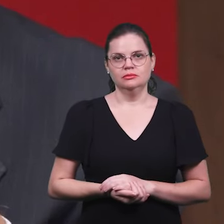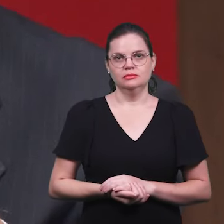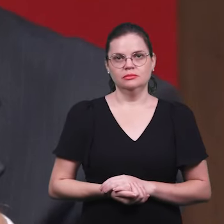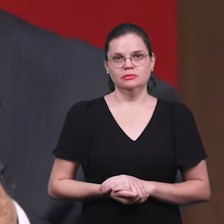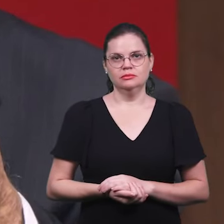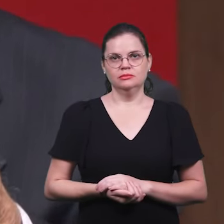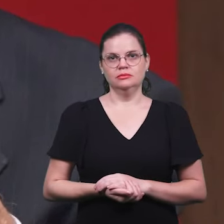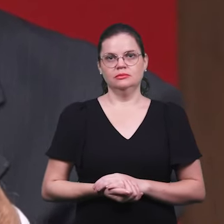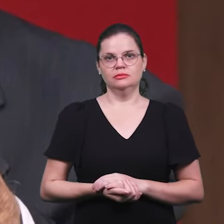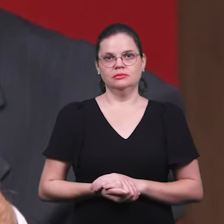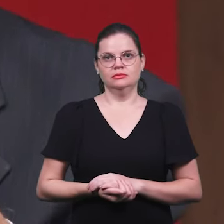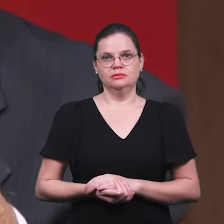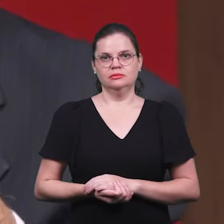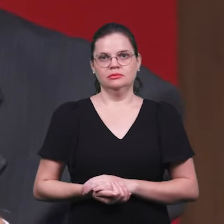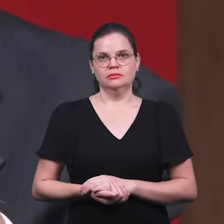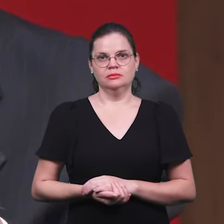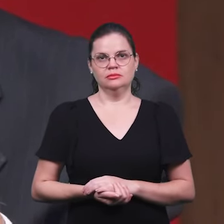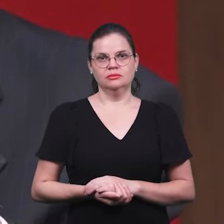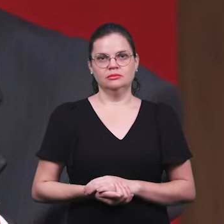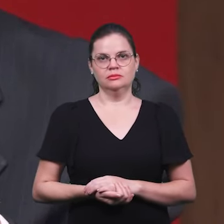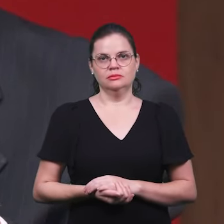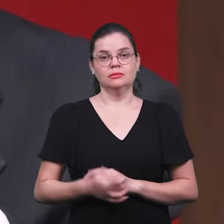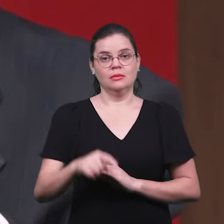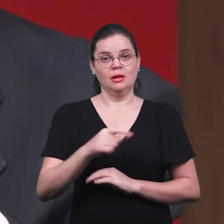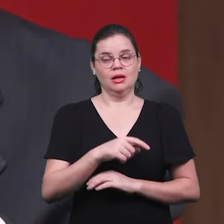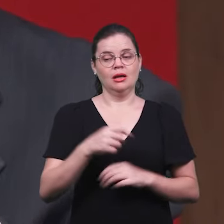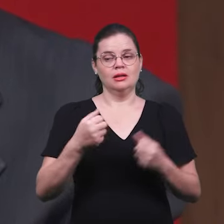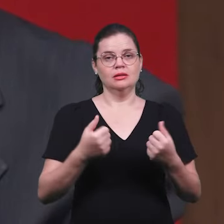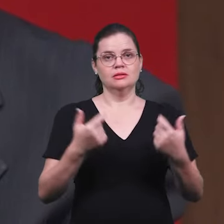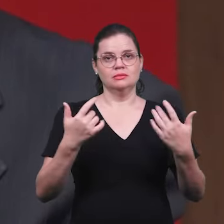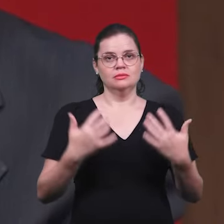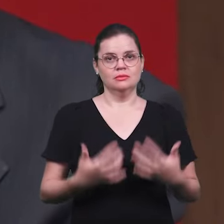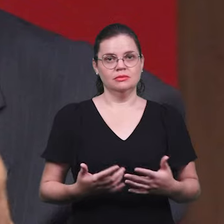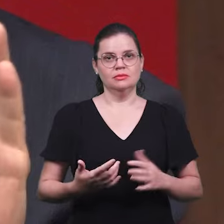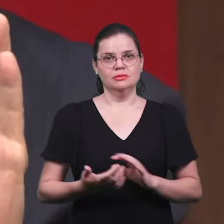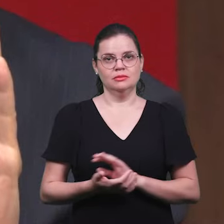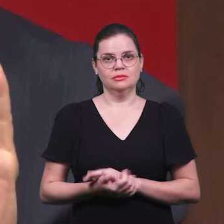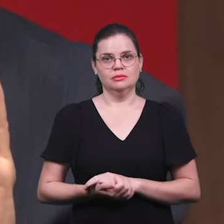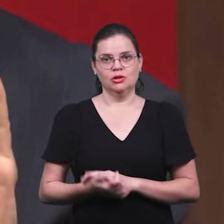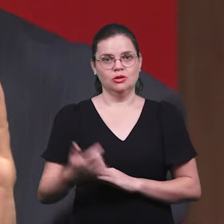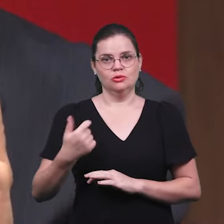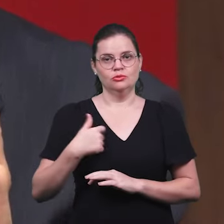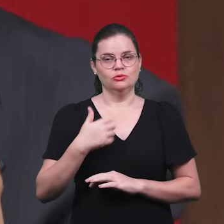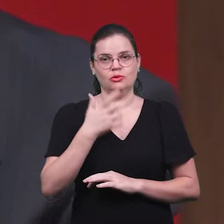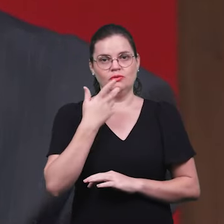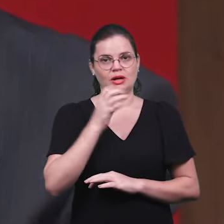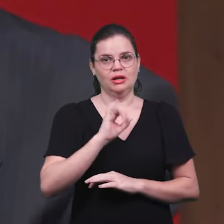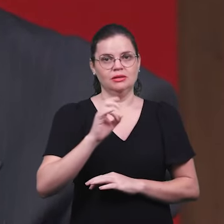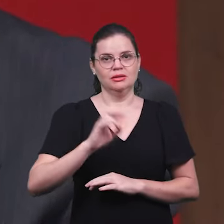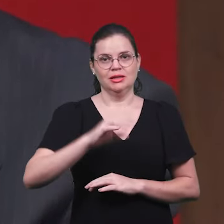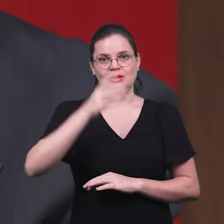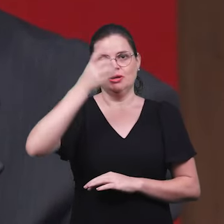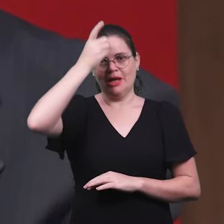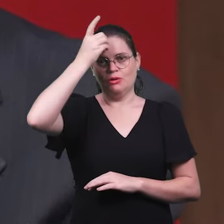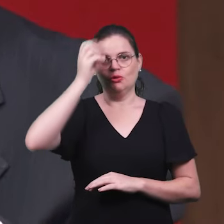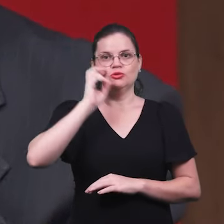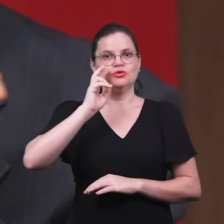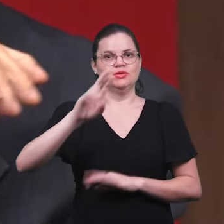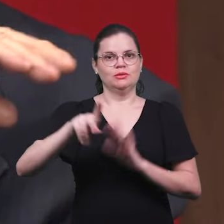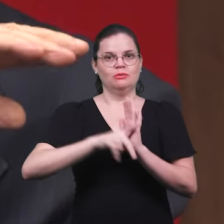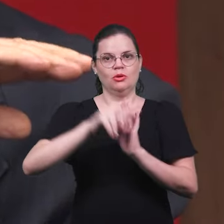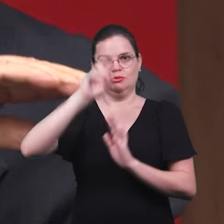discutível, né? Bem discutível isso, sabe? Não queremos dizer que isso veio do Senhor, não. Até porque